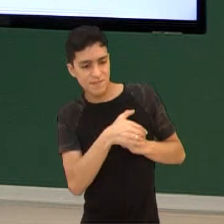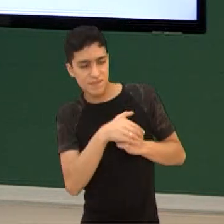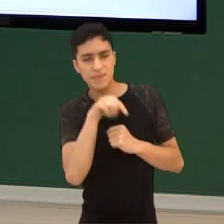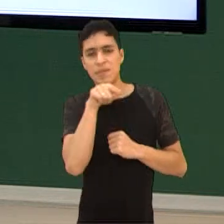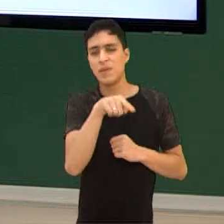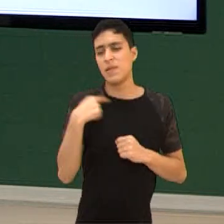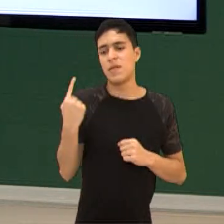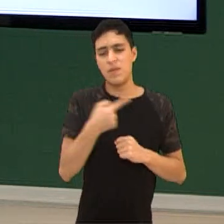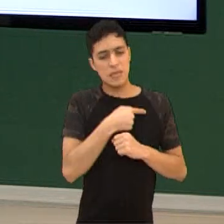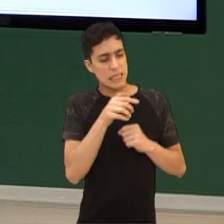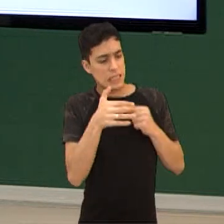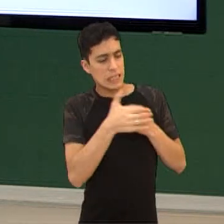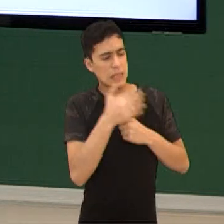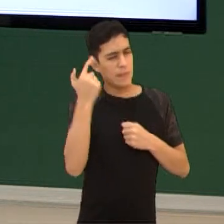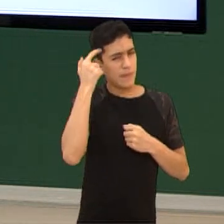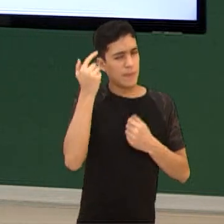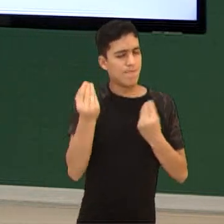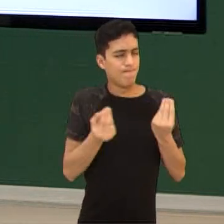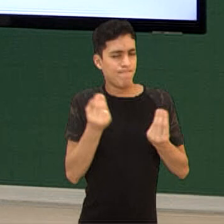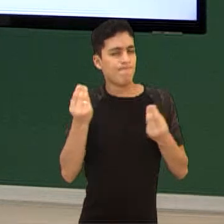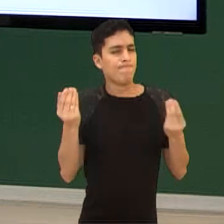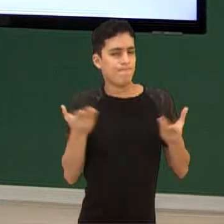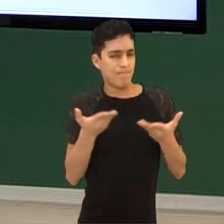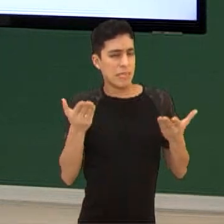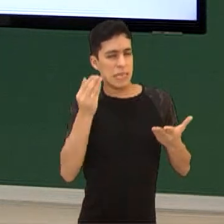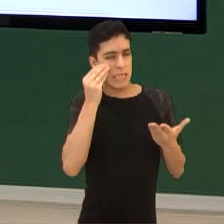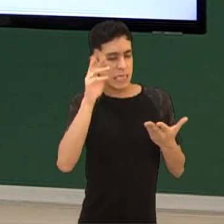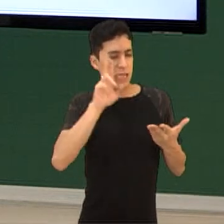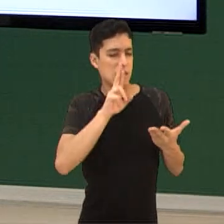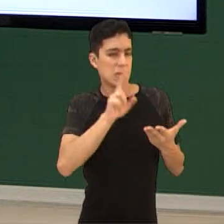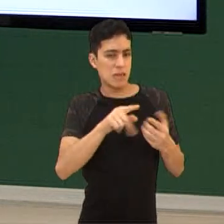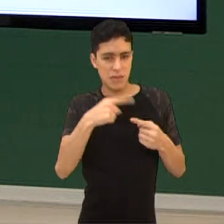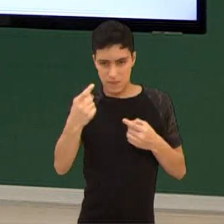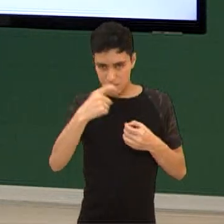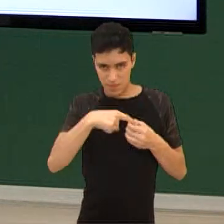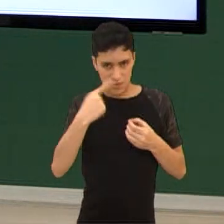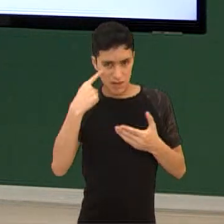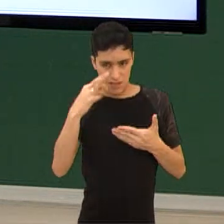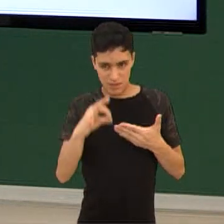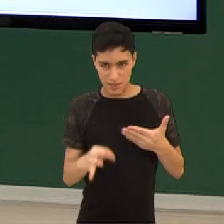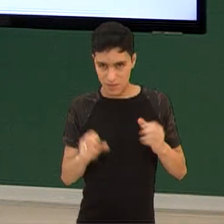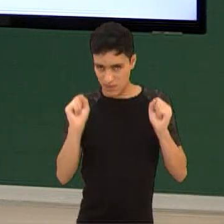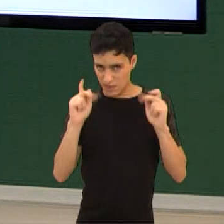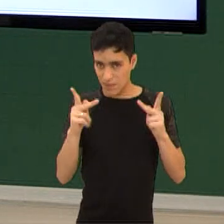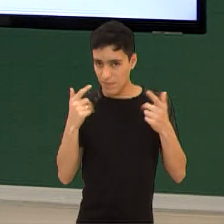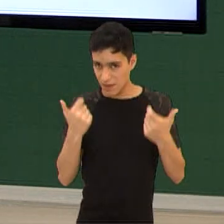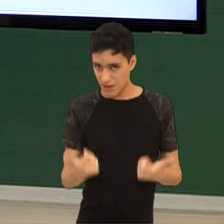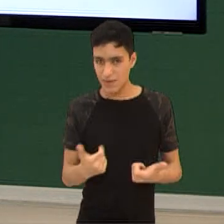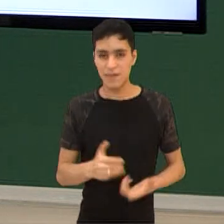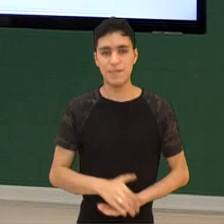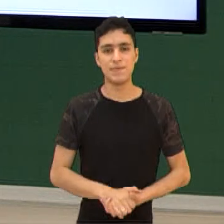Essa é a nossa incógnita. Pensa um pouquinho, tenta resolver e a gente volta com a correção na sequência, beleza?